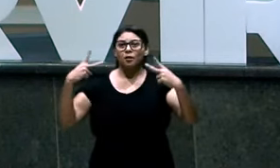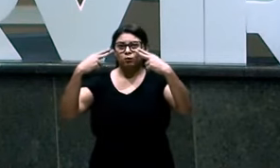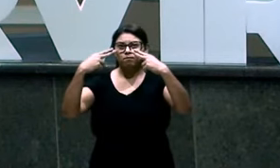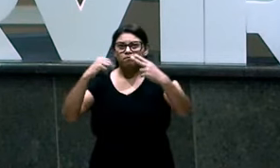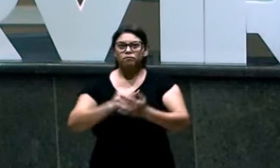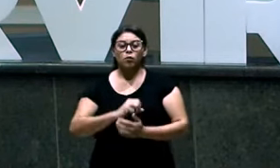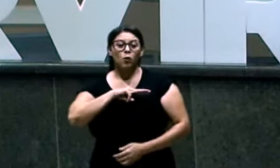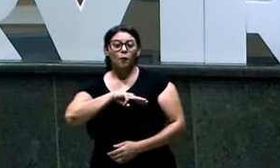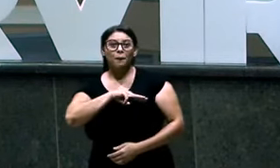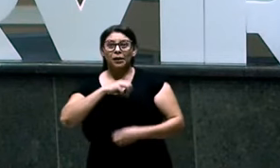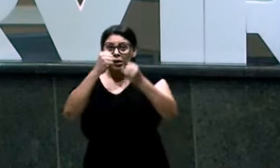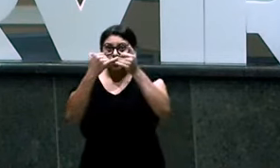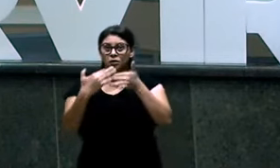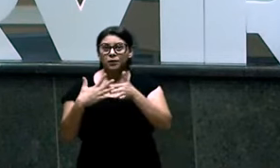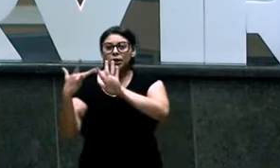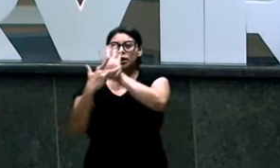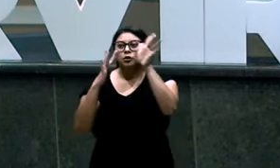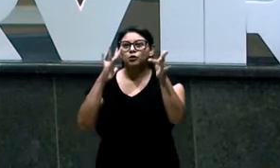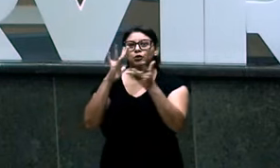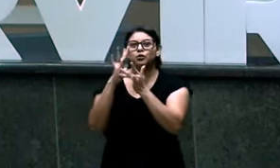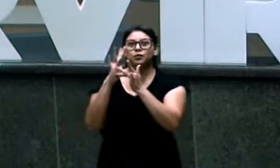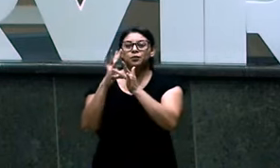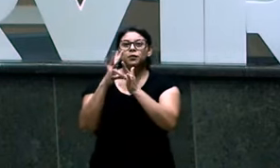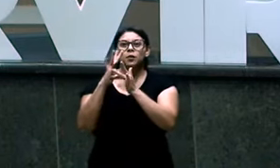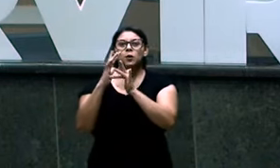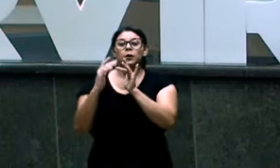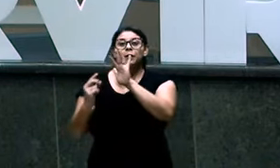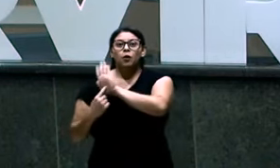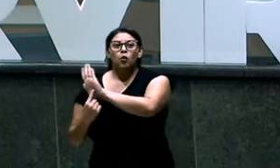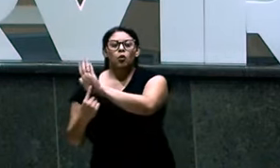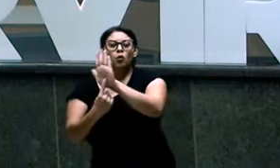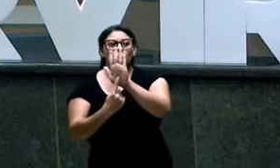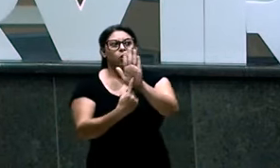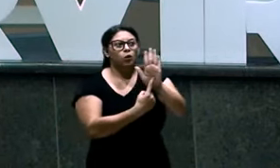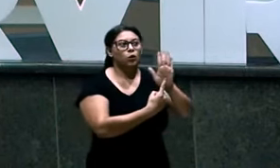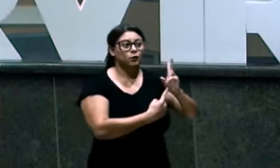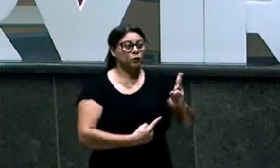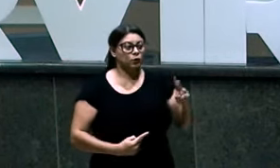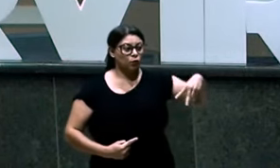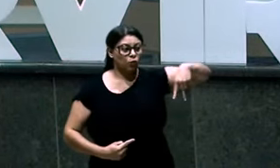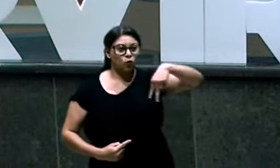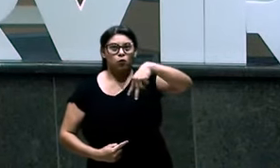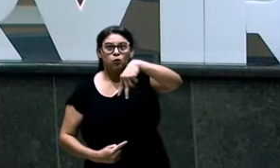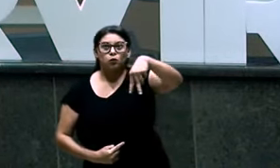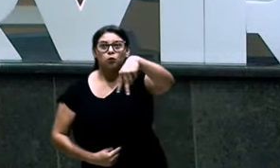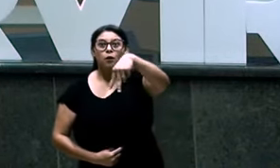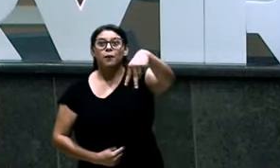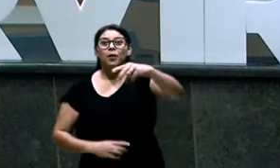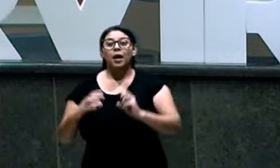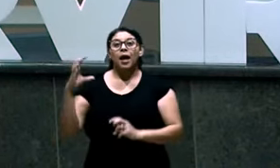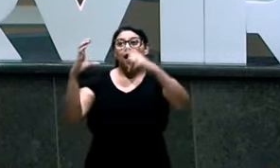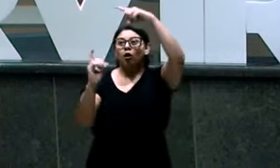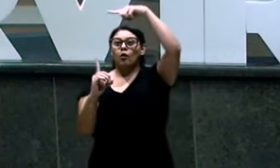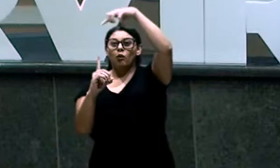Mateus está dizendo é que esse Jesus que apareceu entre vós, este é o rei que foi prometido a Davi, de um